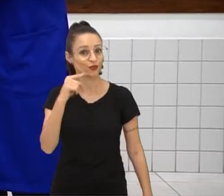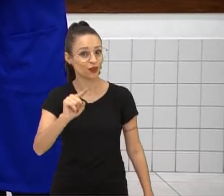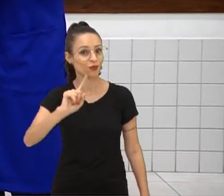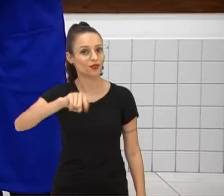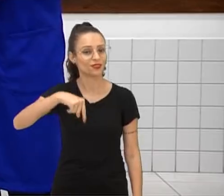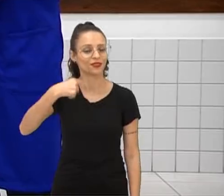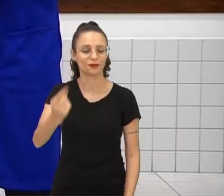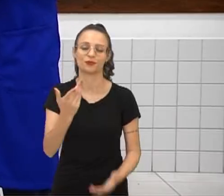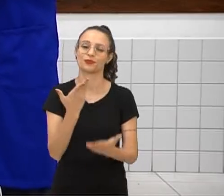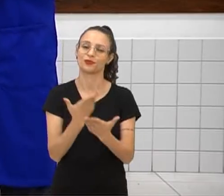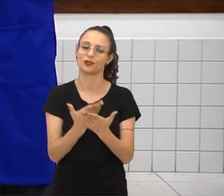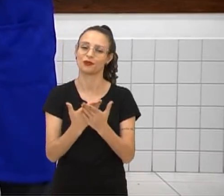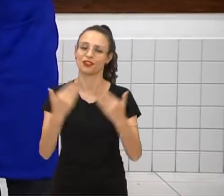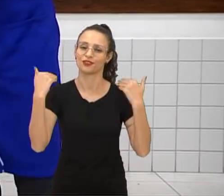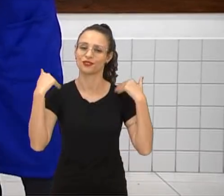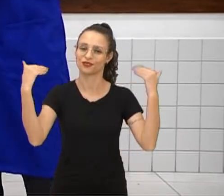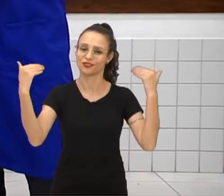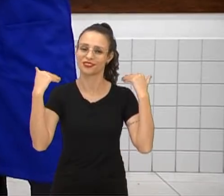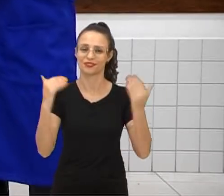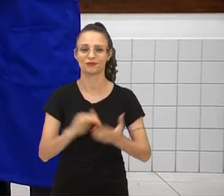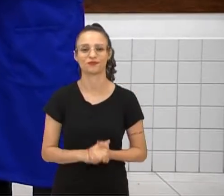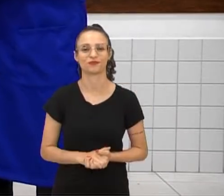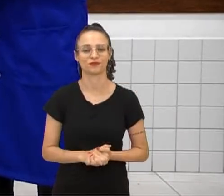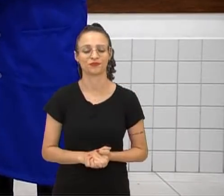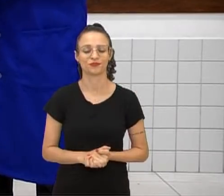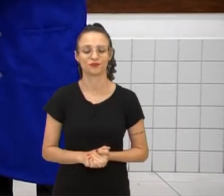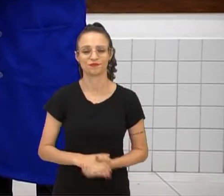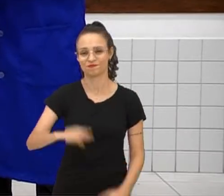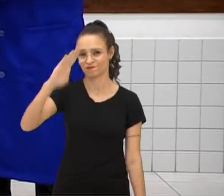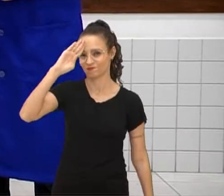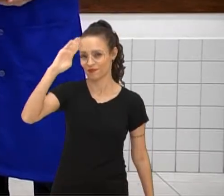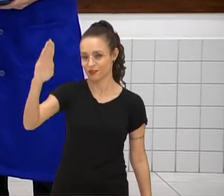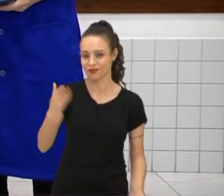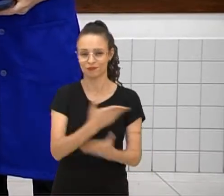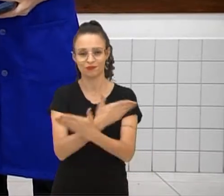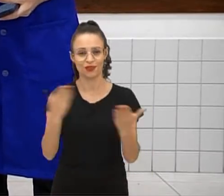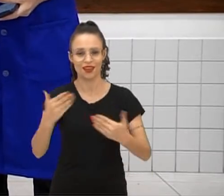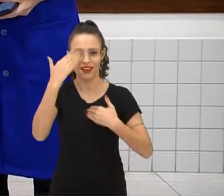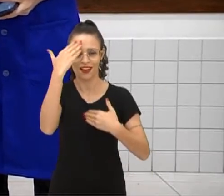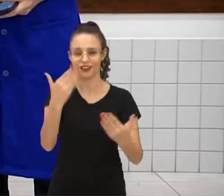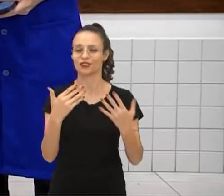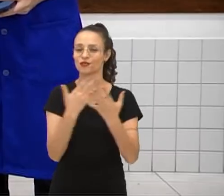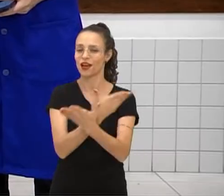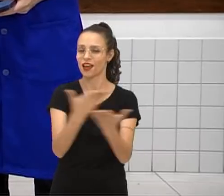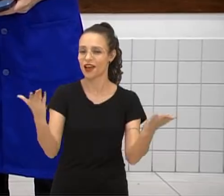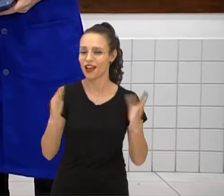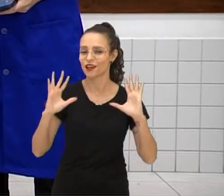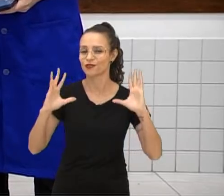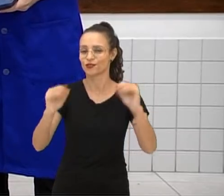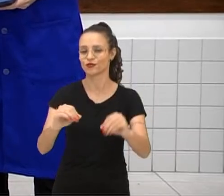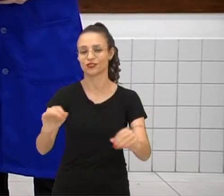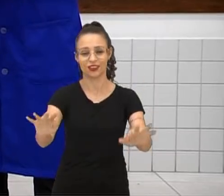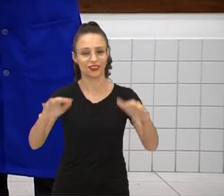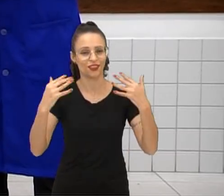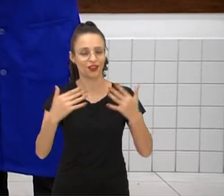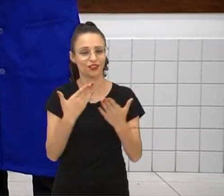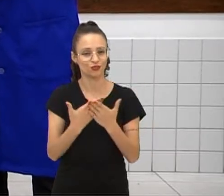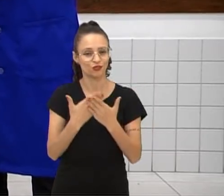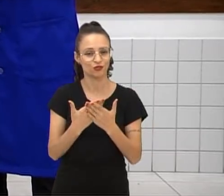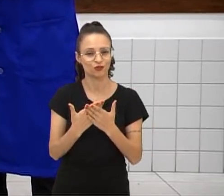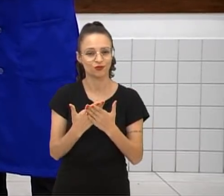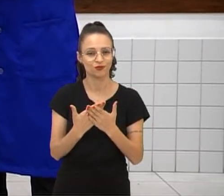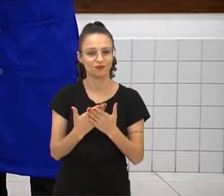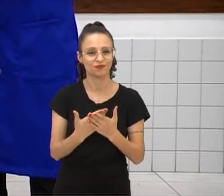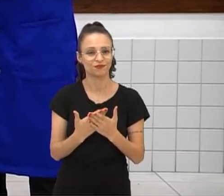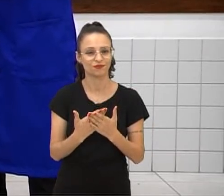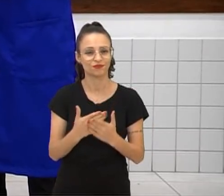na nossa próxima aula de Educação Física. Então, valeu, pessoal. Agradeço a companhia de todos vocês que estavam ligadinhos conosco. Luiz